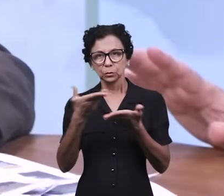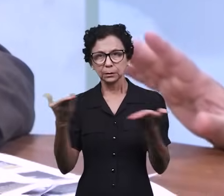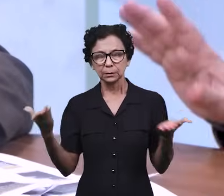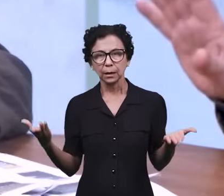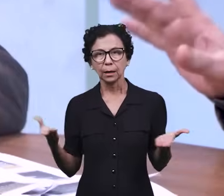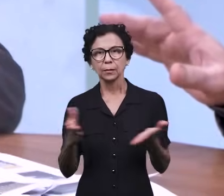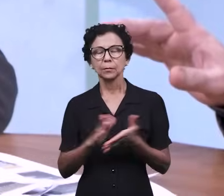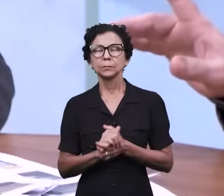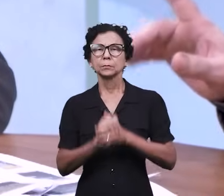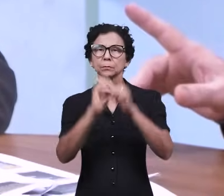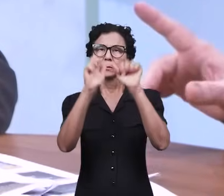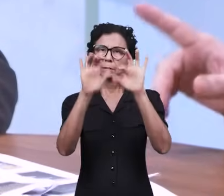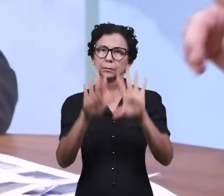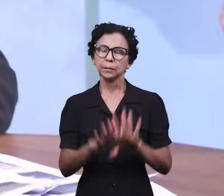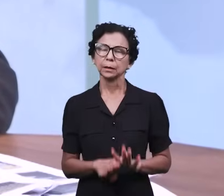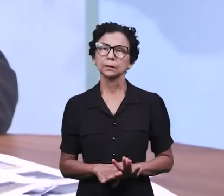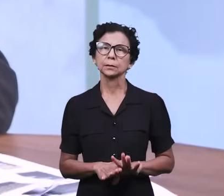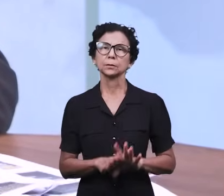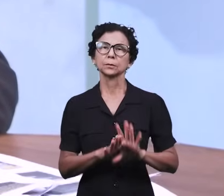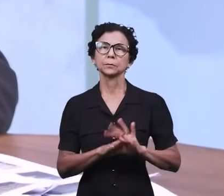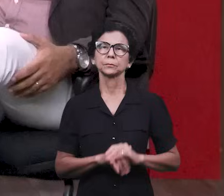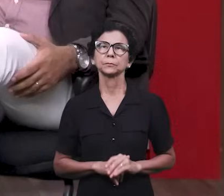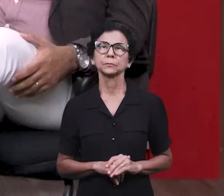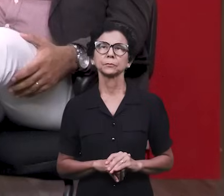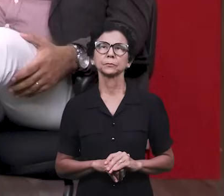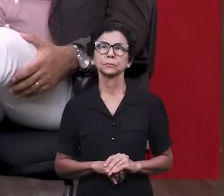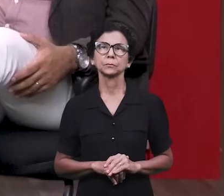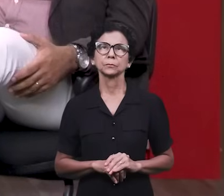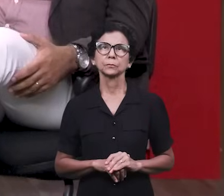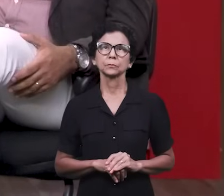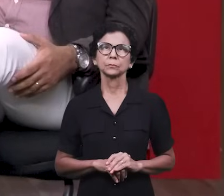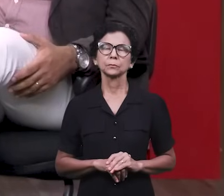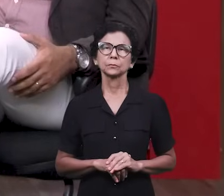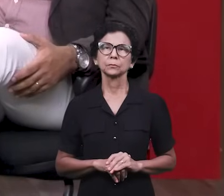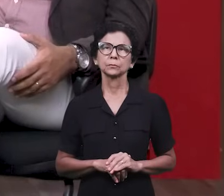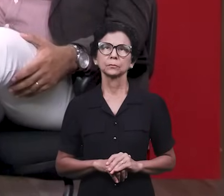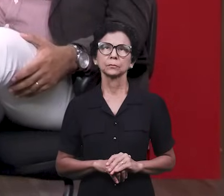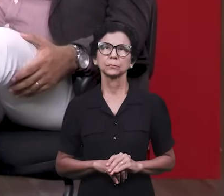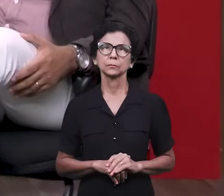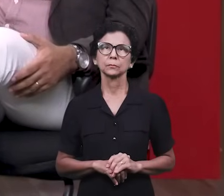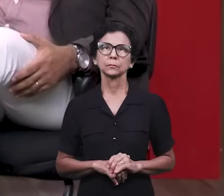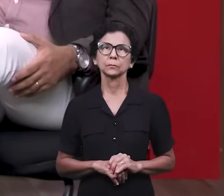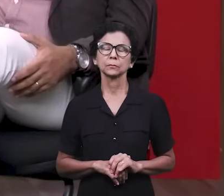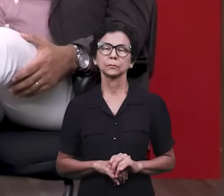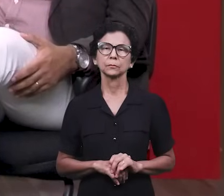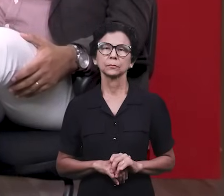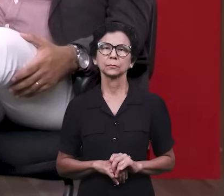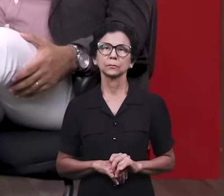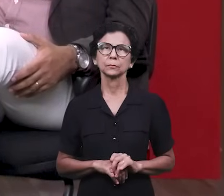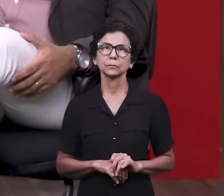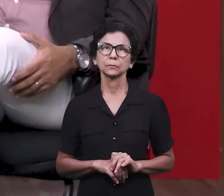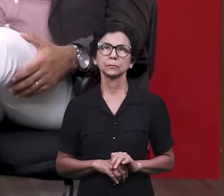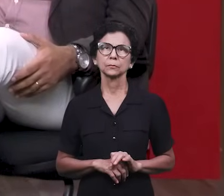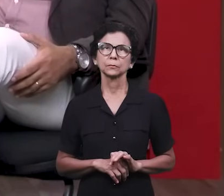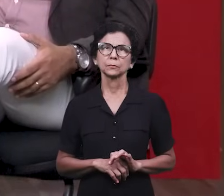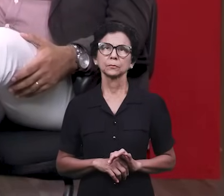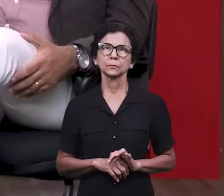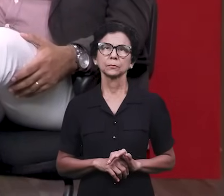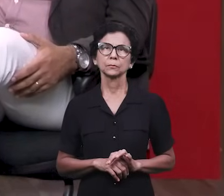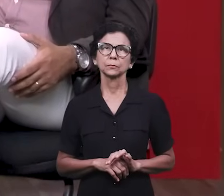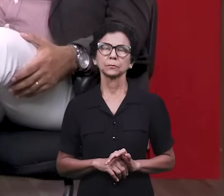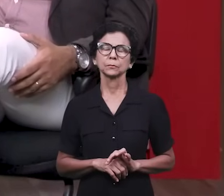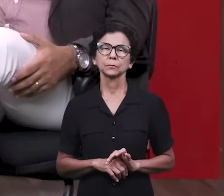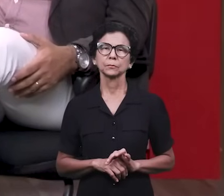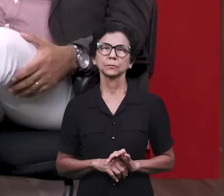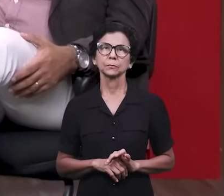Davi... Vamos só fazer um parênteses aqui novamente, vai continuar aqui. Quem vai em Jerusalém